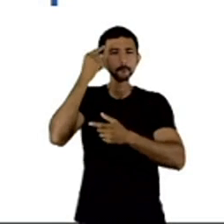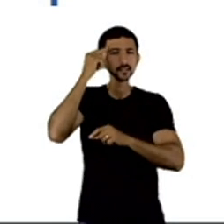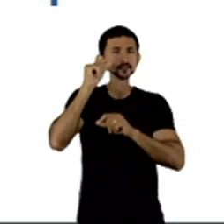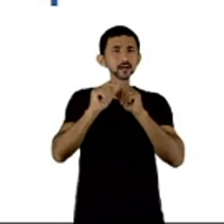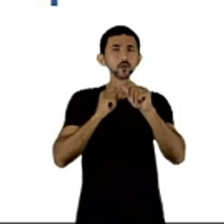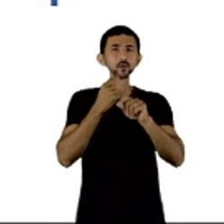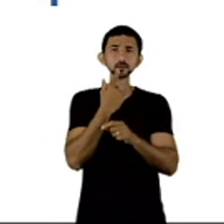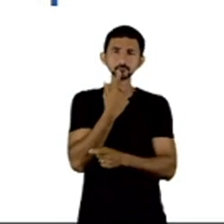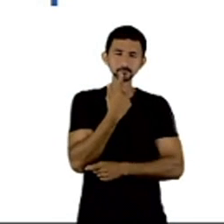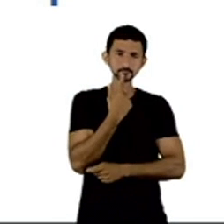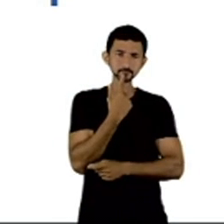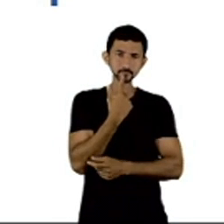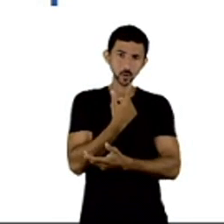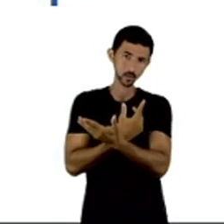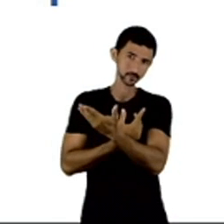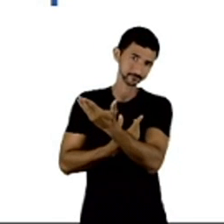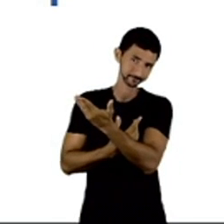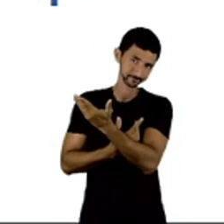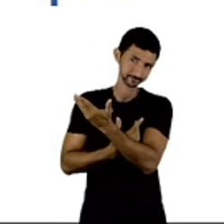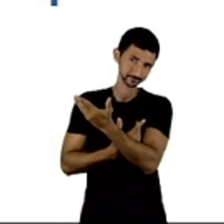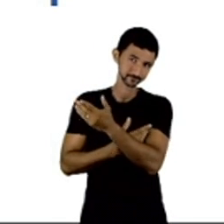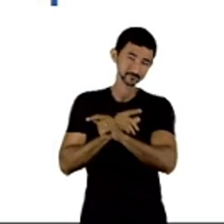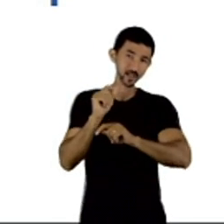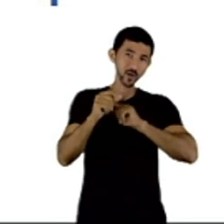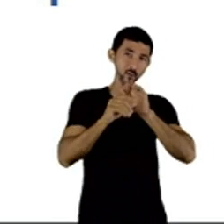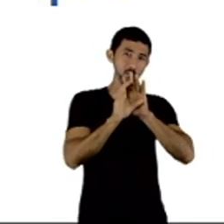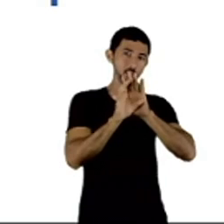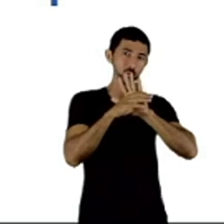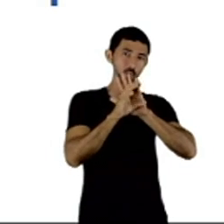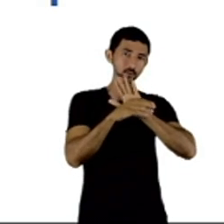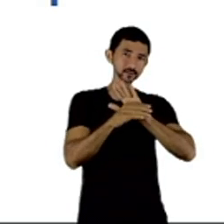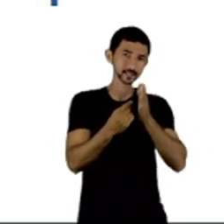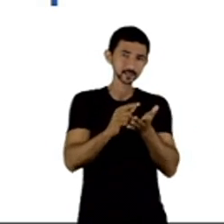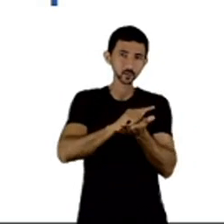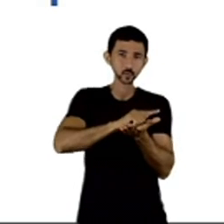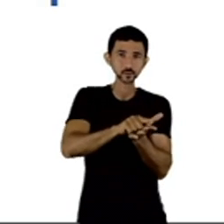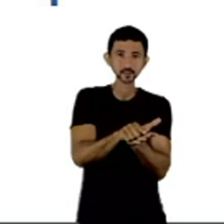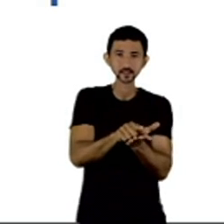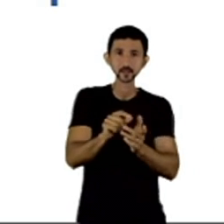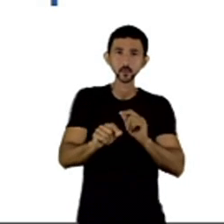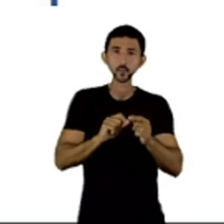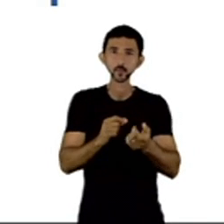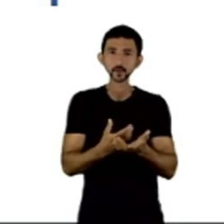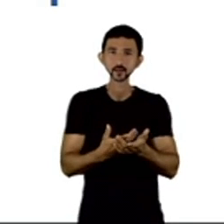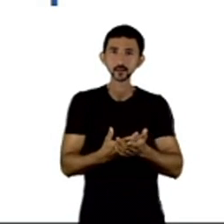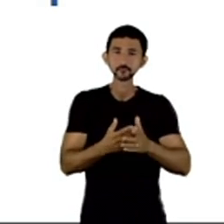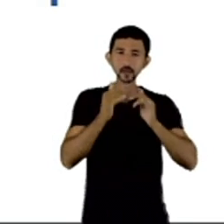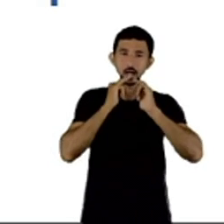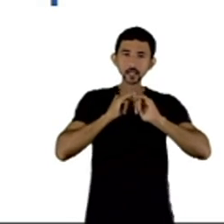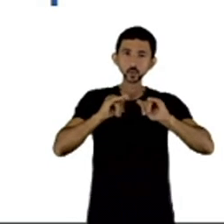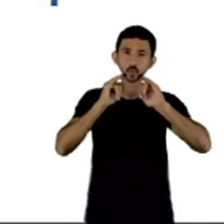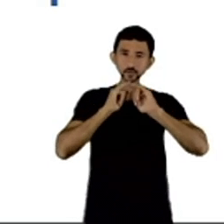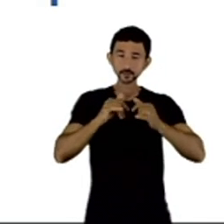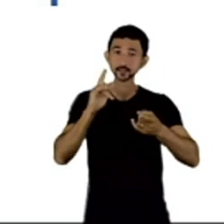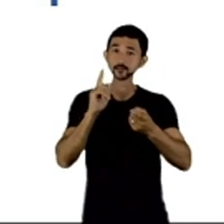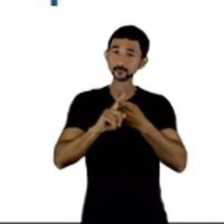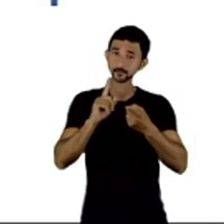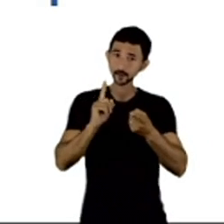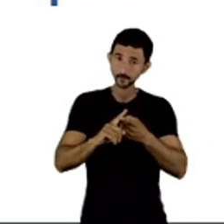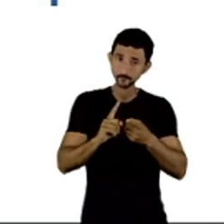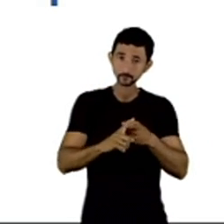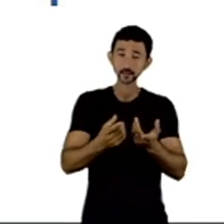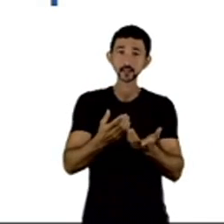pensar sobre o conceito deste gênero, que, como a notícia também